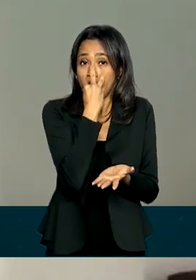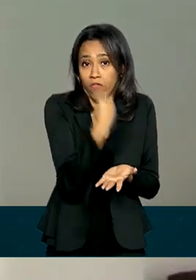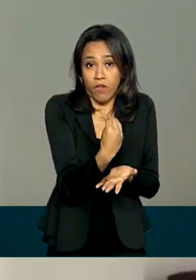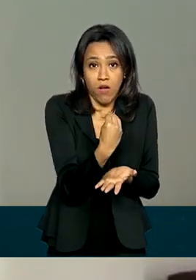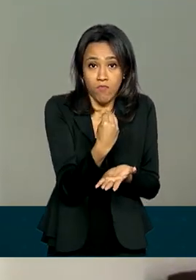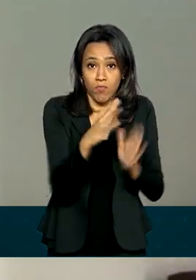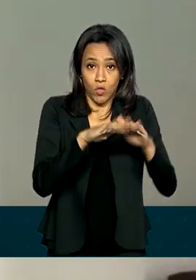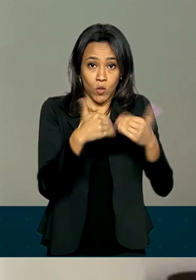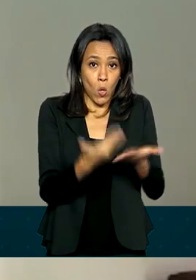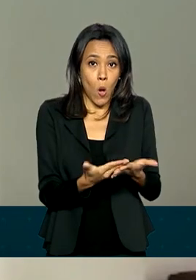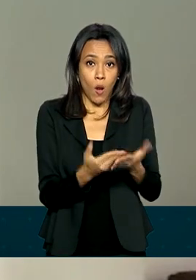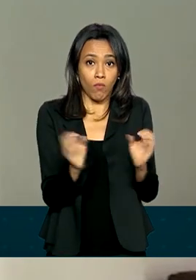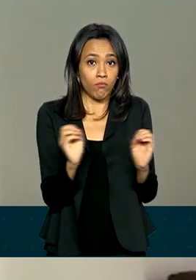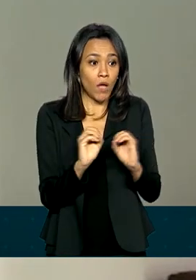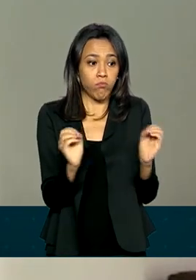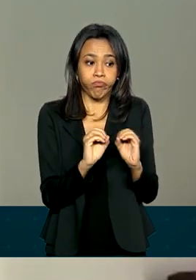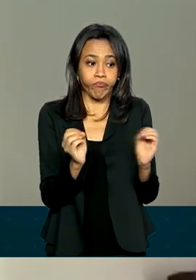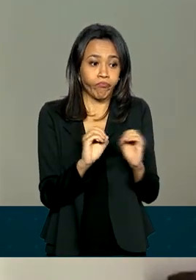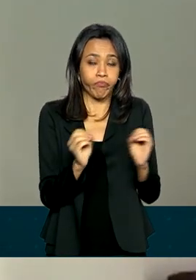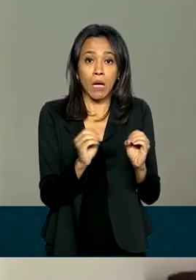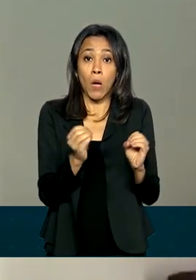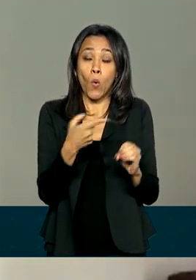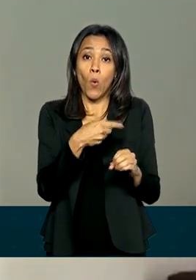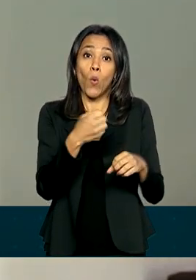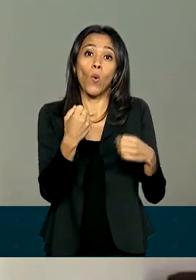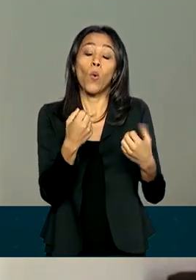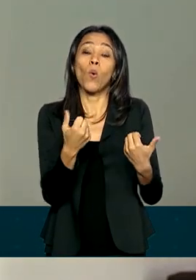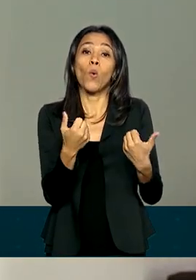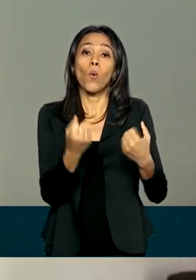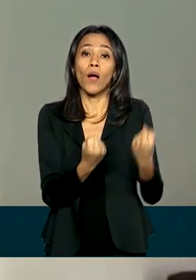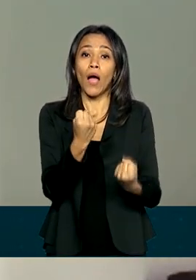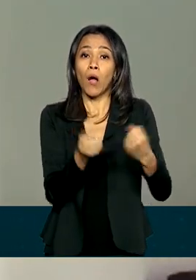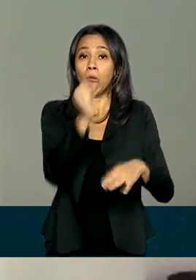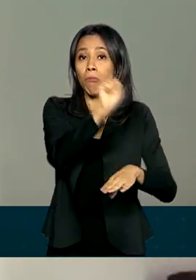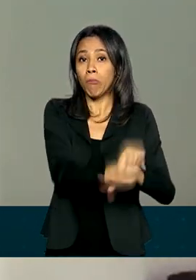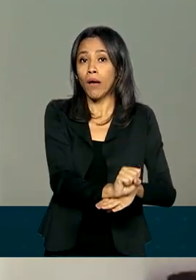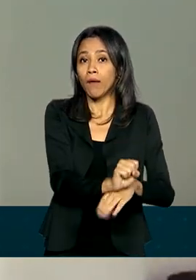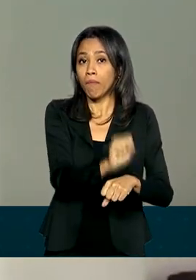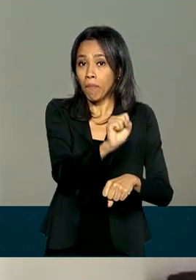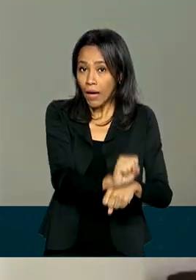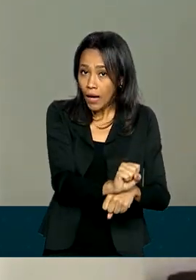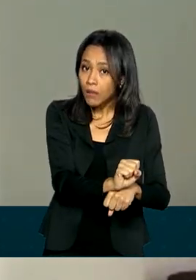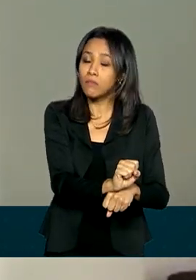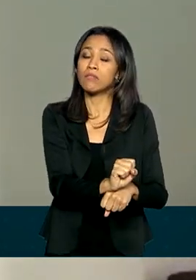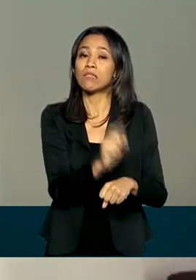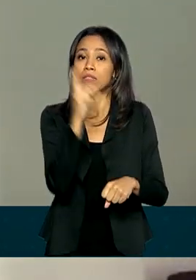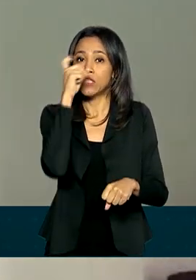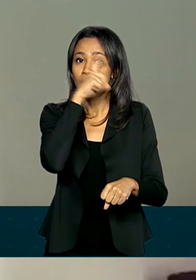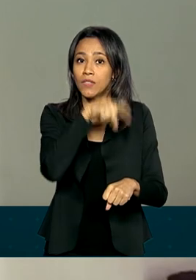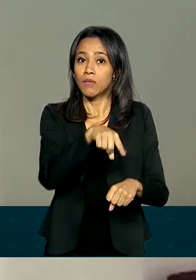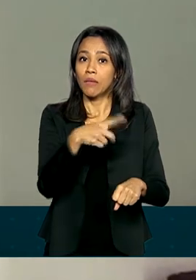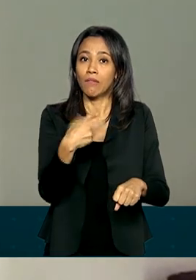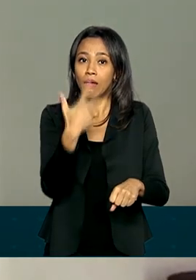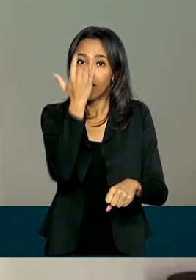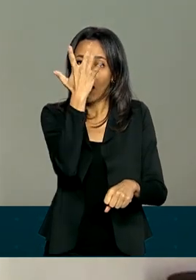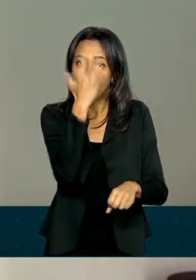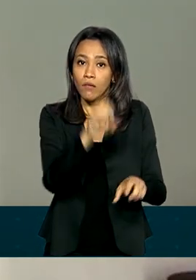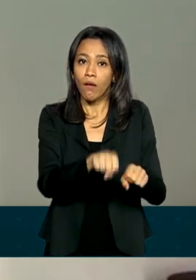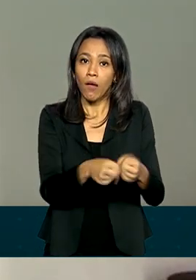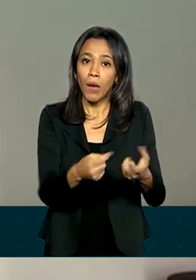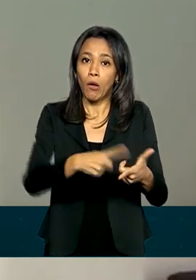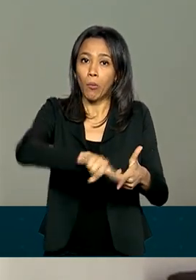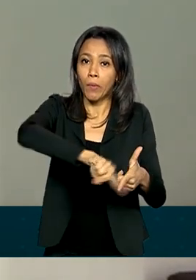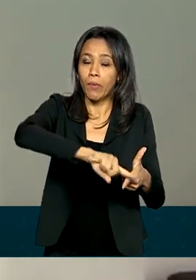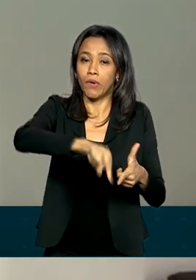temos um custo muito alto. O carro parado, ele gera depreciação, o carro passa a quebrar mais e tem a questão da